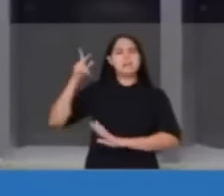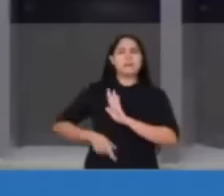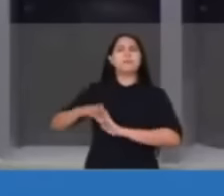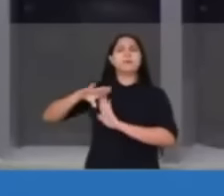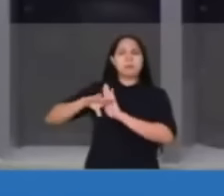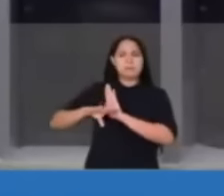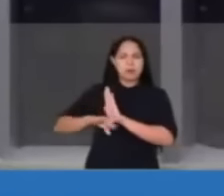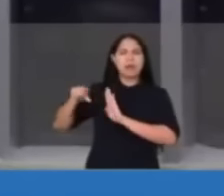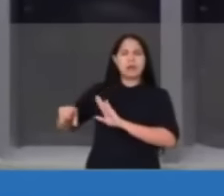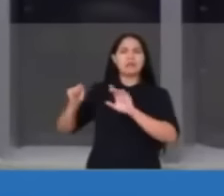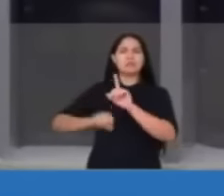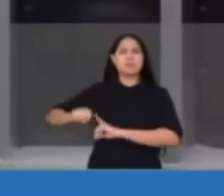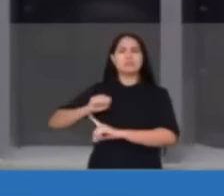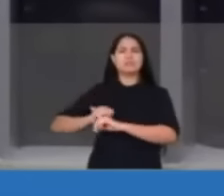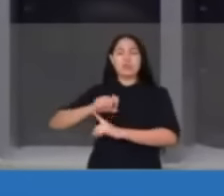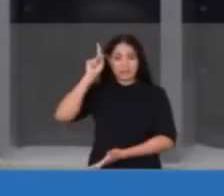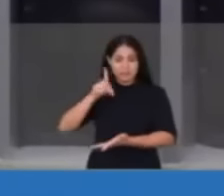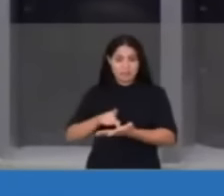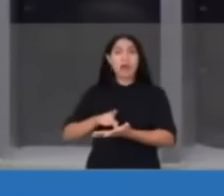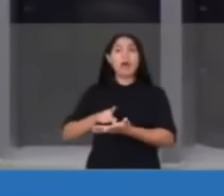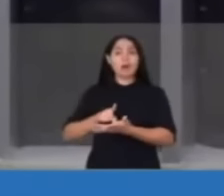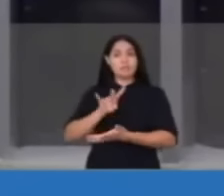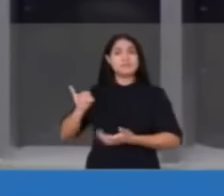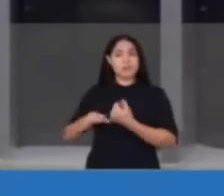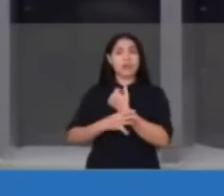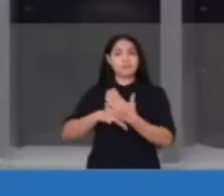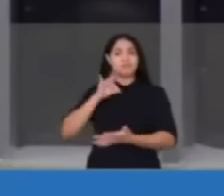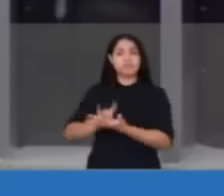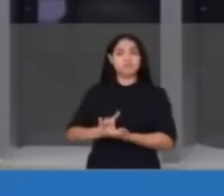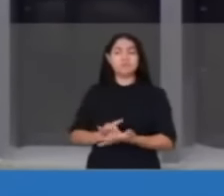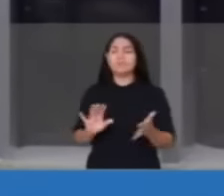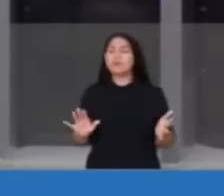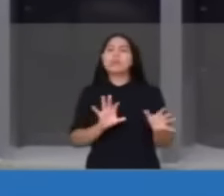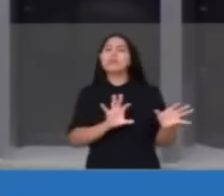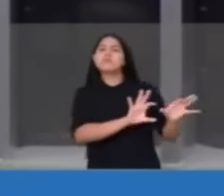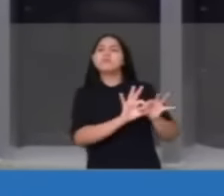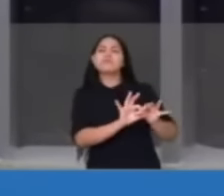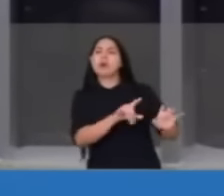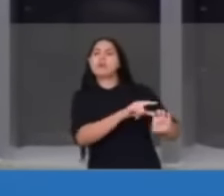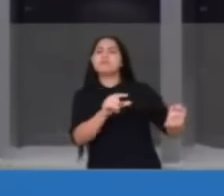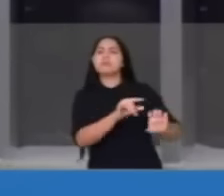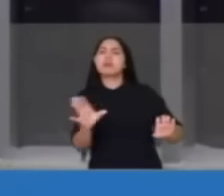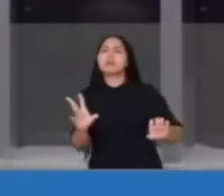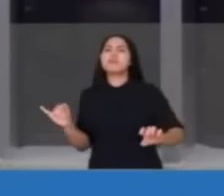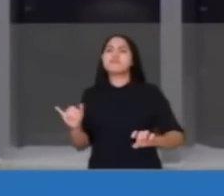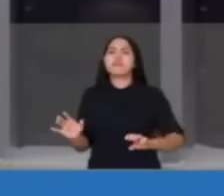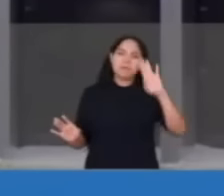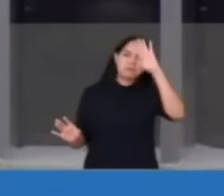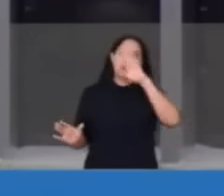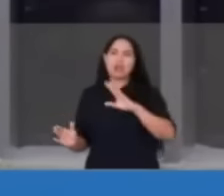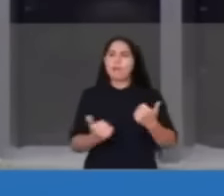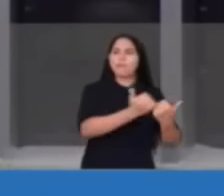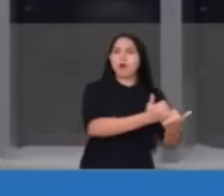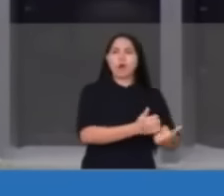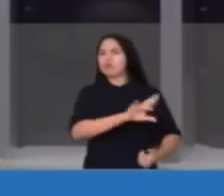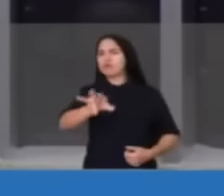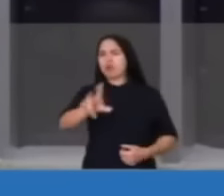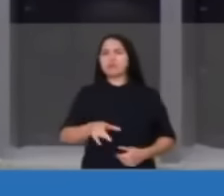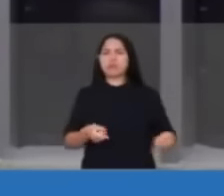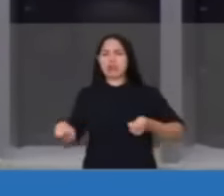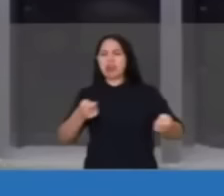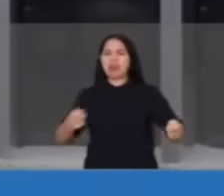verdade vai prevalecer não tem união de empresário que pula pro barco bolsonarista na última hora não tem manipulação